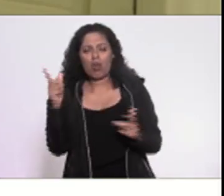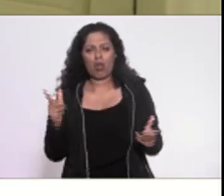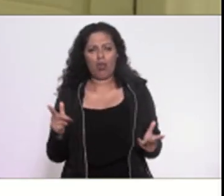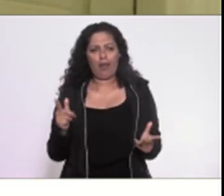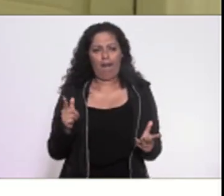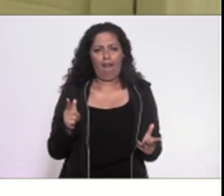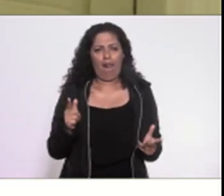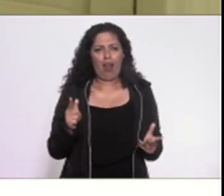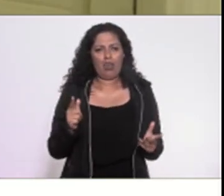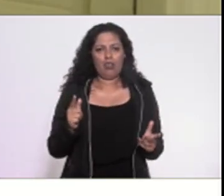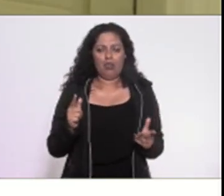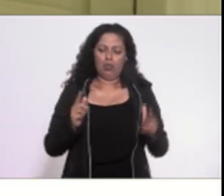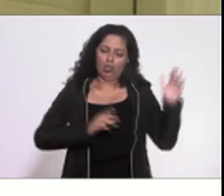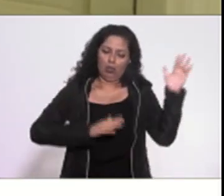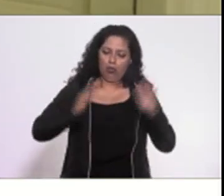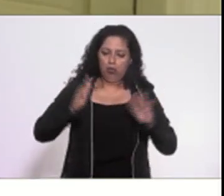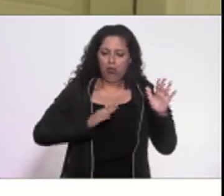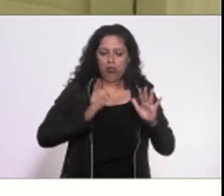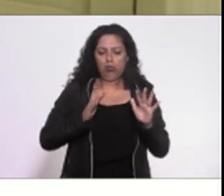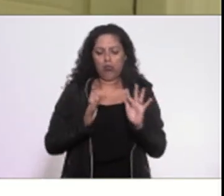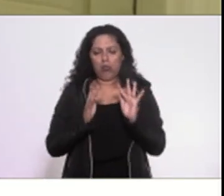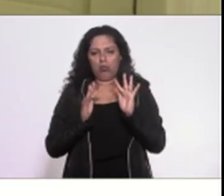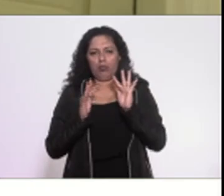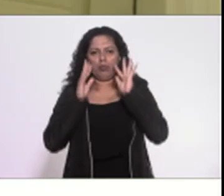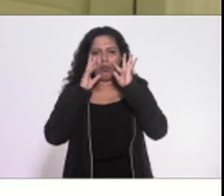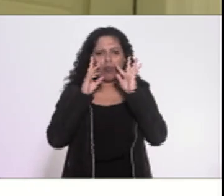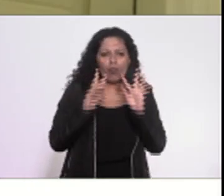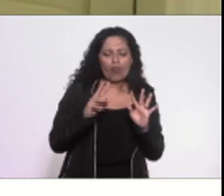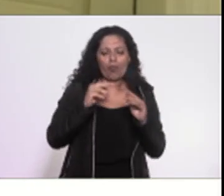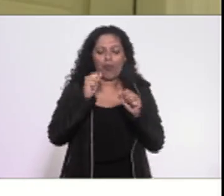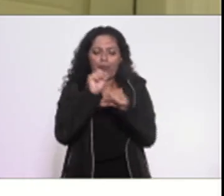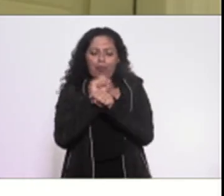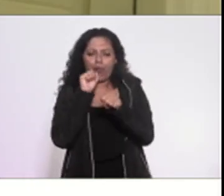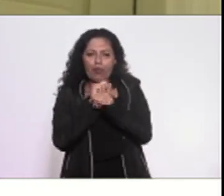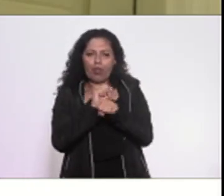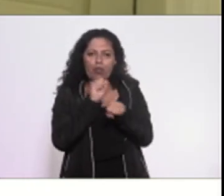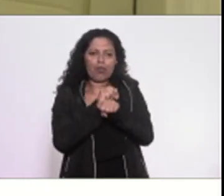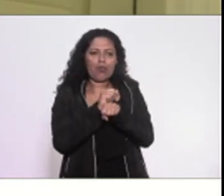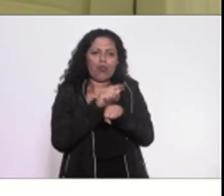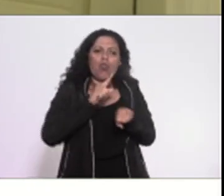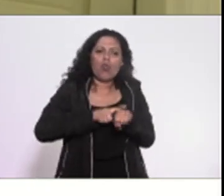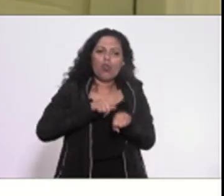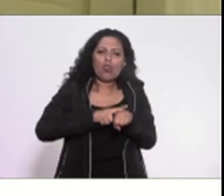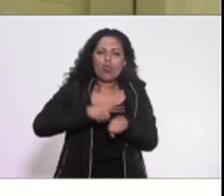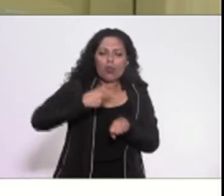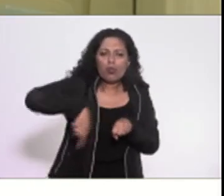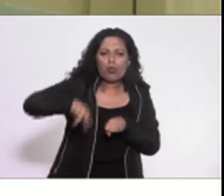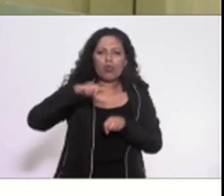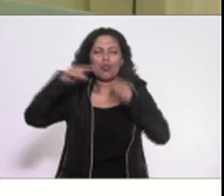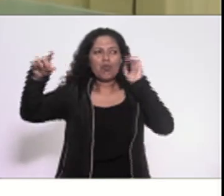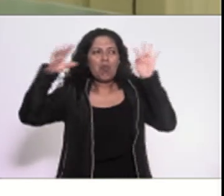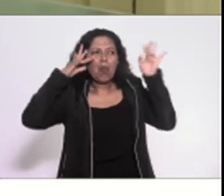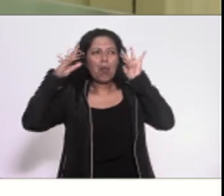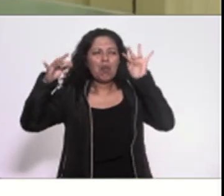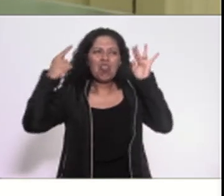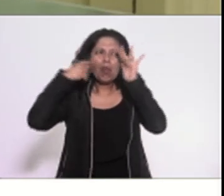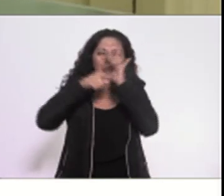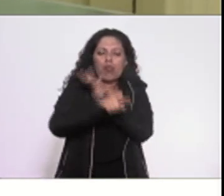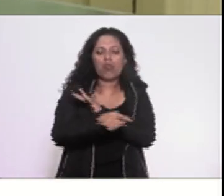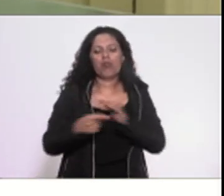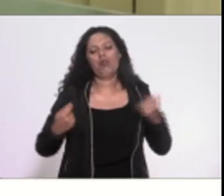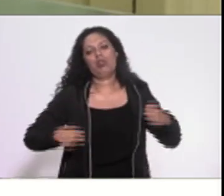talvez dar um tratamento aqui e esperar mais algum tempo para a gente ter uma análise mais